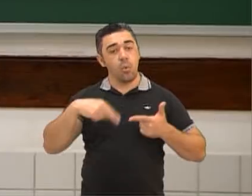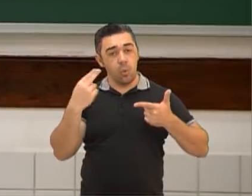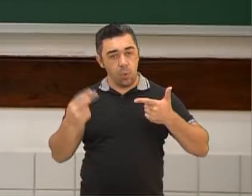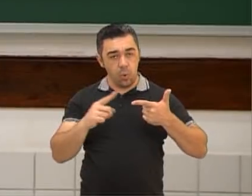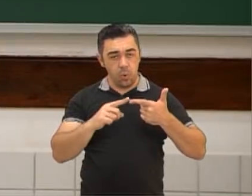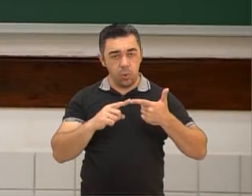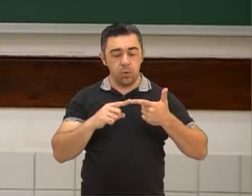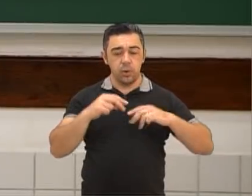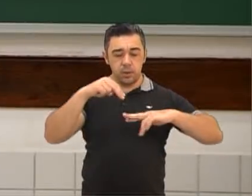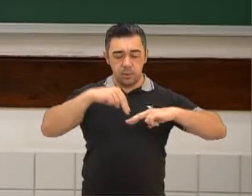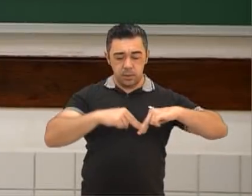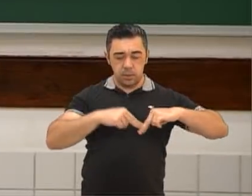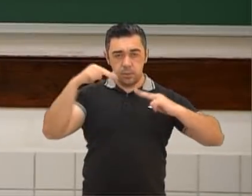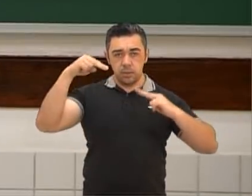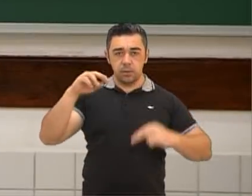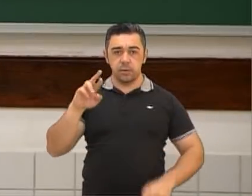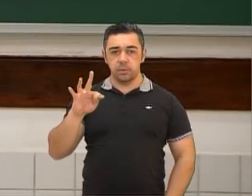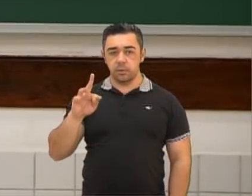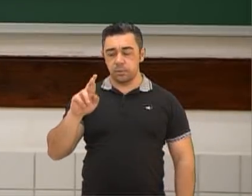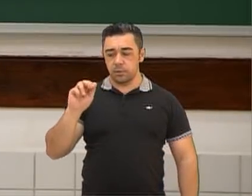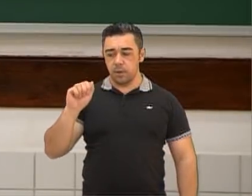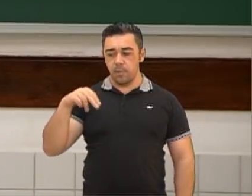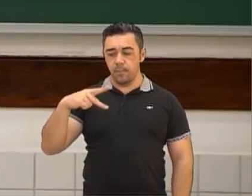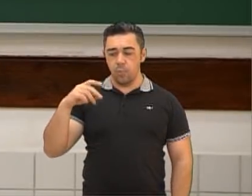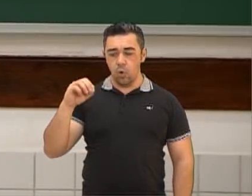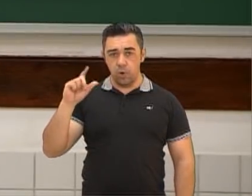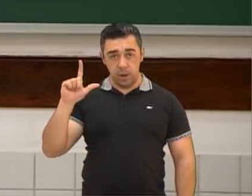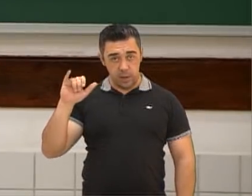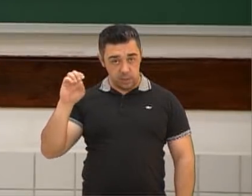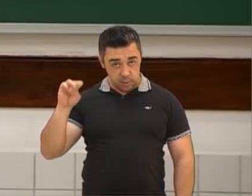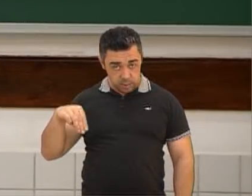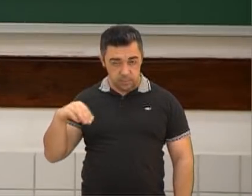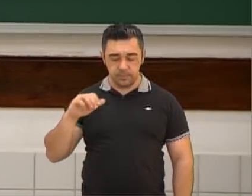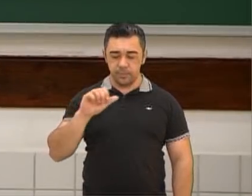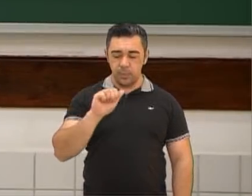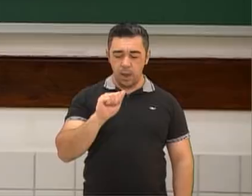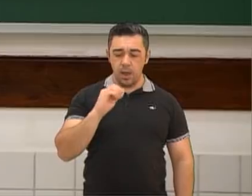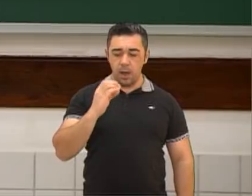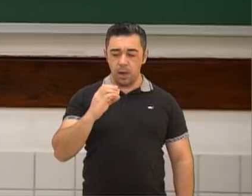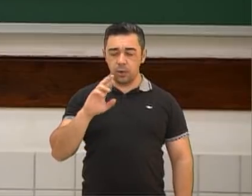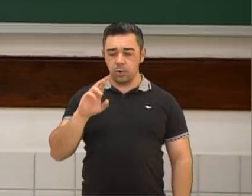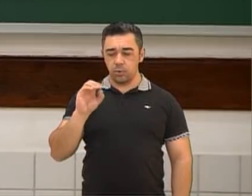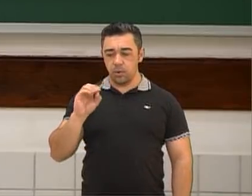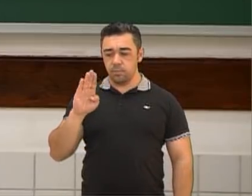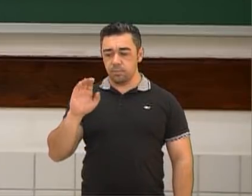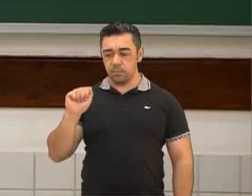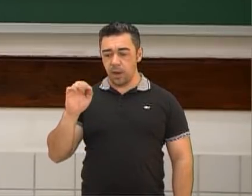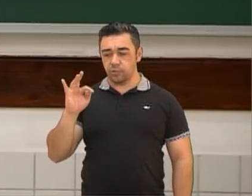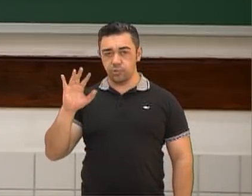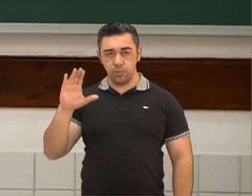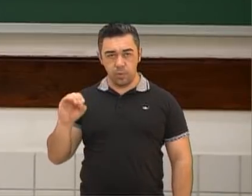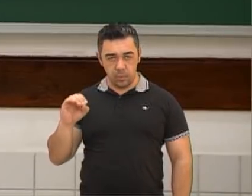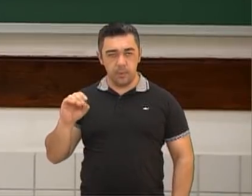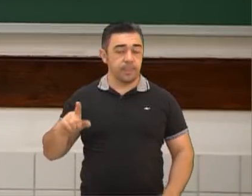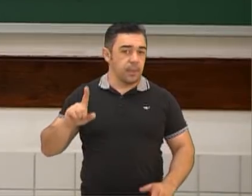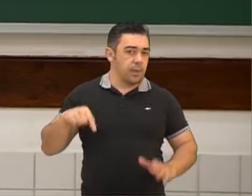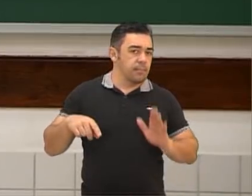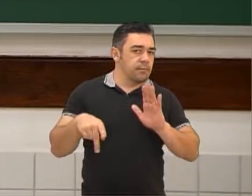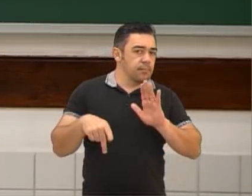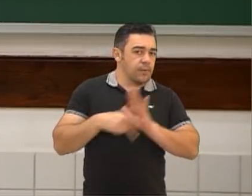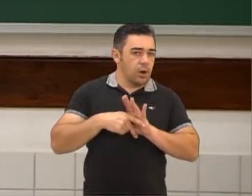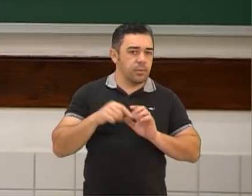Então, o que nós podemos dizer é o seguinte, o trampolim, a cama elástica, que antes estava mais restrita